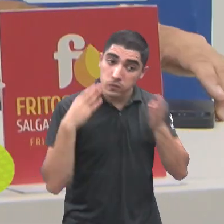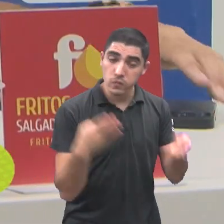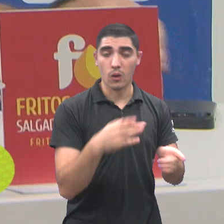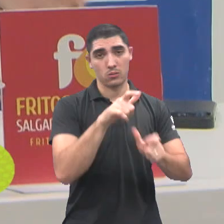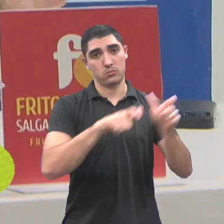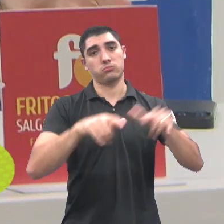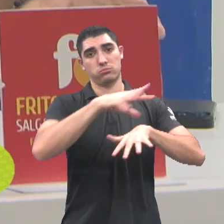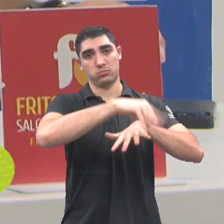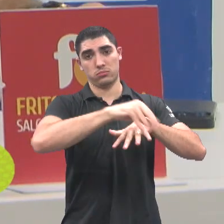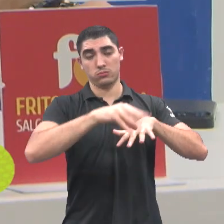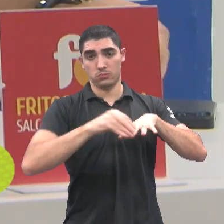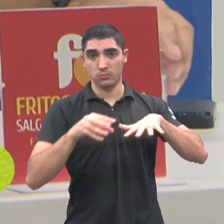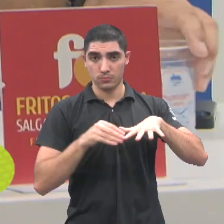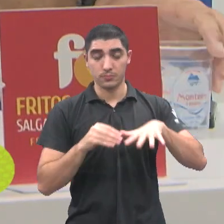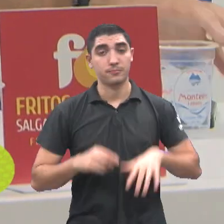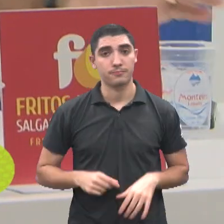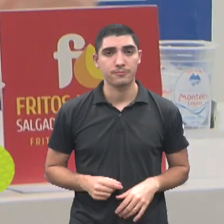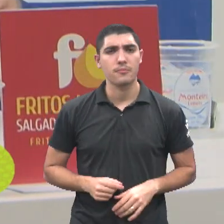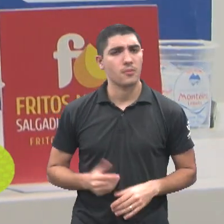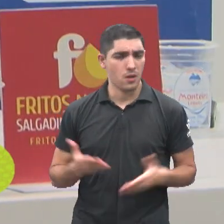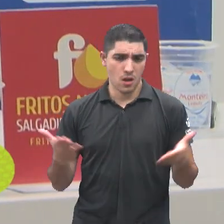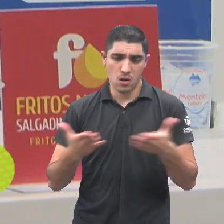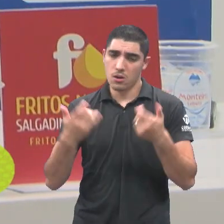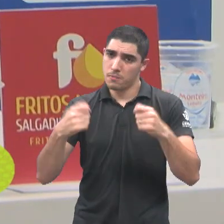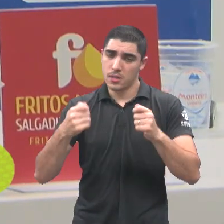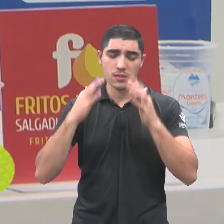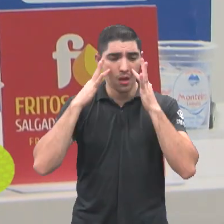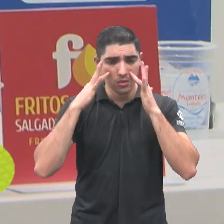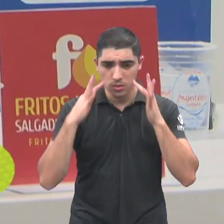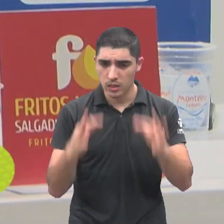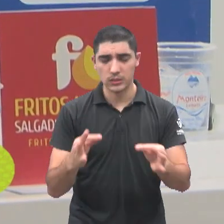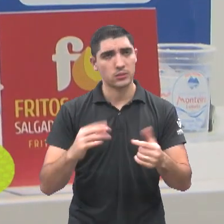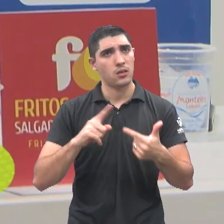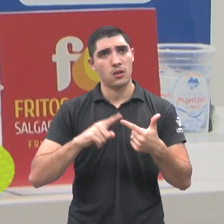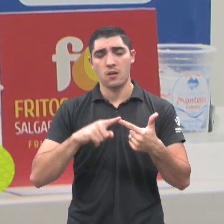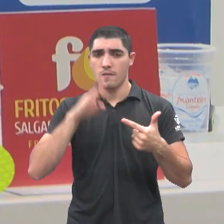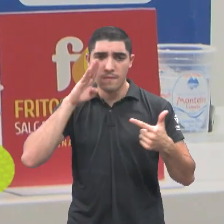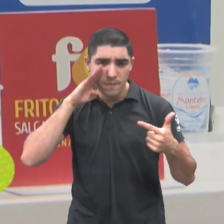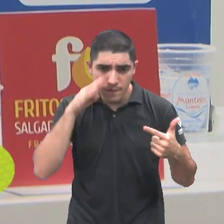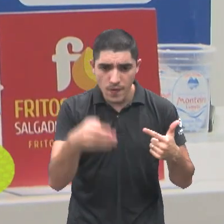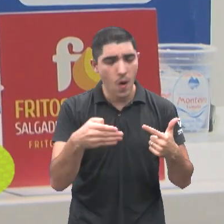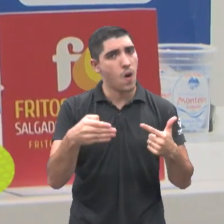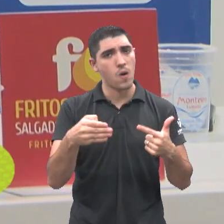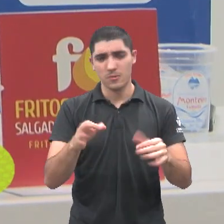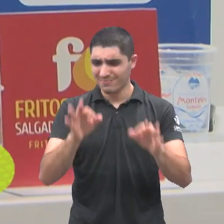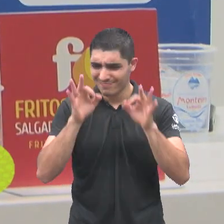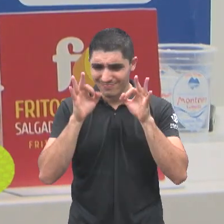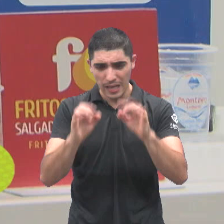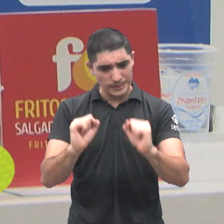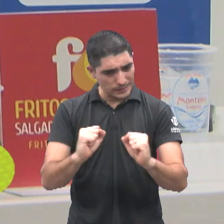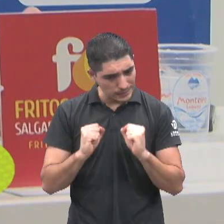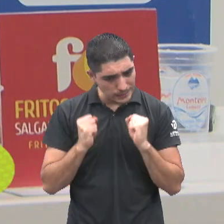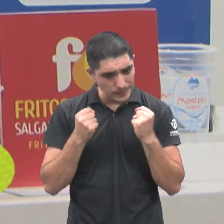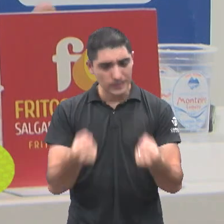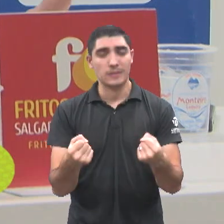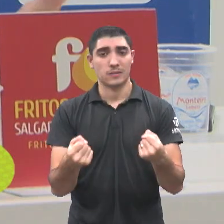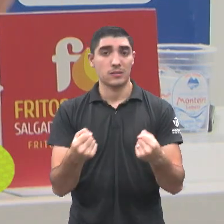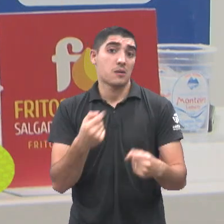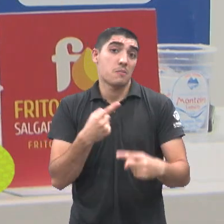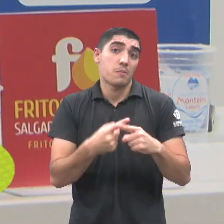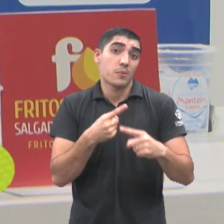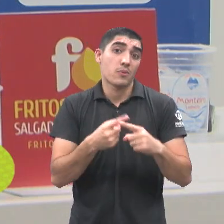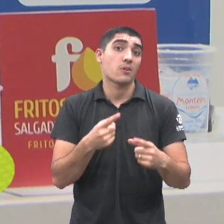mesmo, vamos ter que ter mais atenção, né, um poder de concentração maior para que isso não venha se repetir. De repente, num